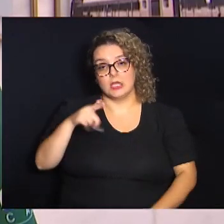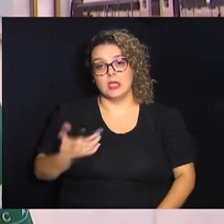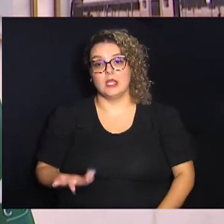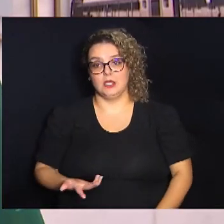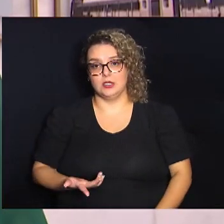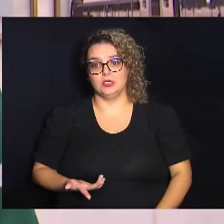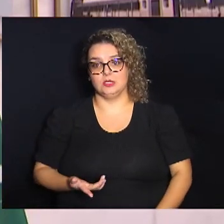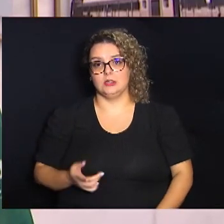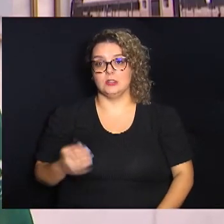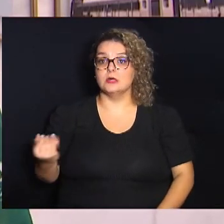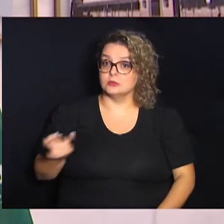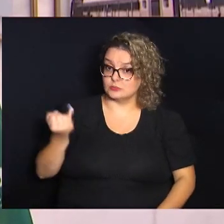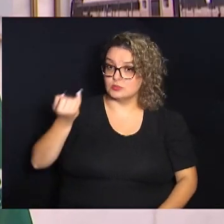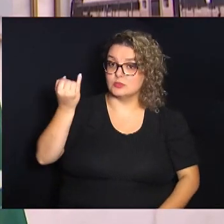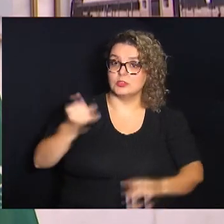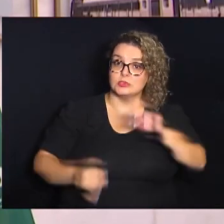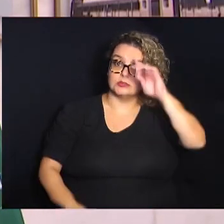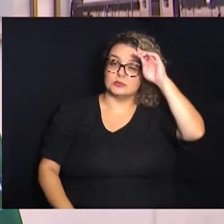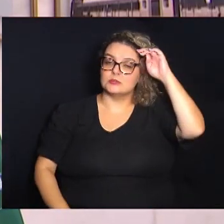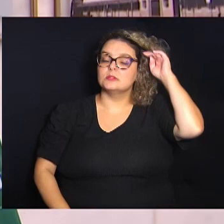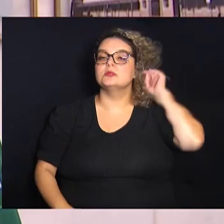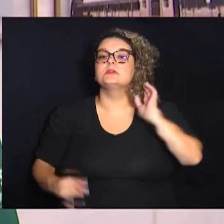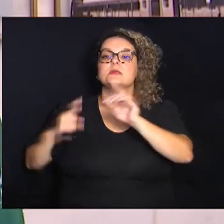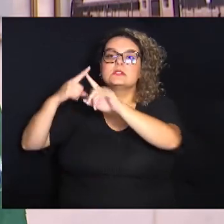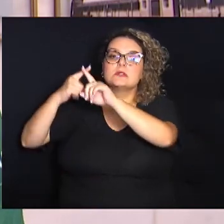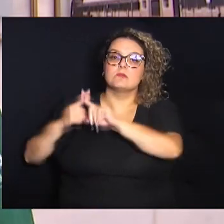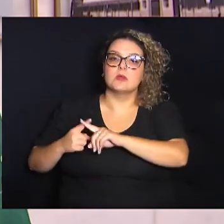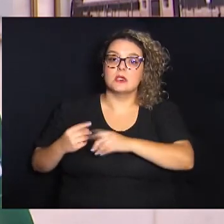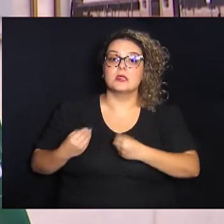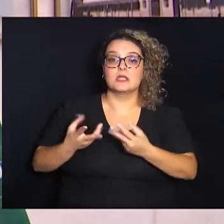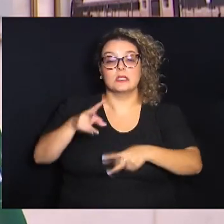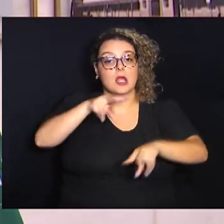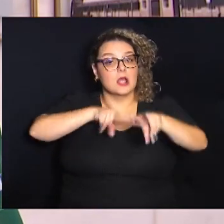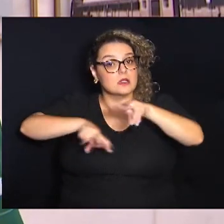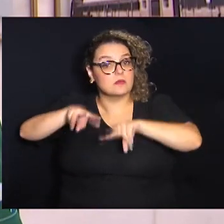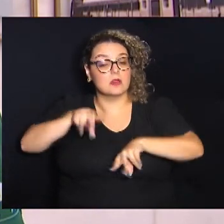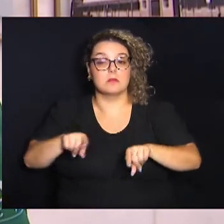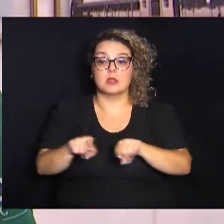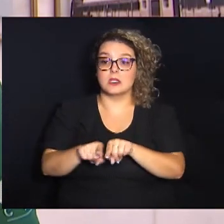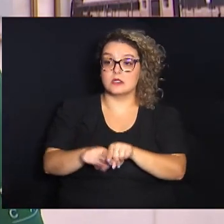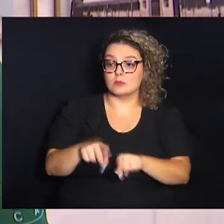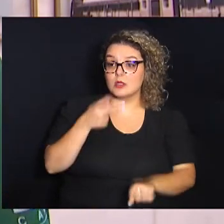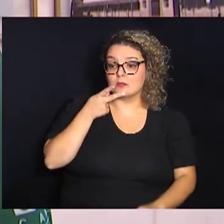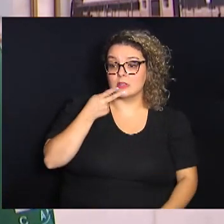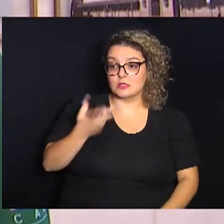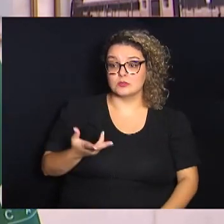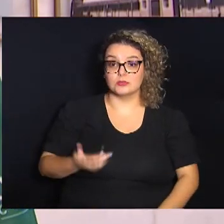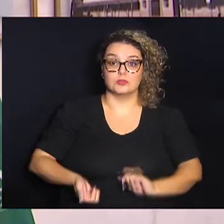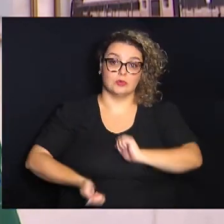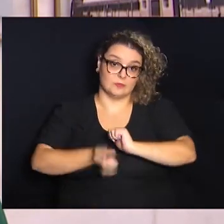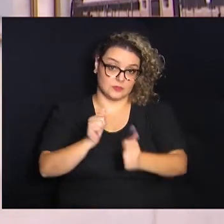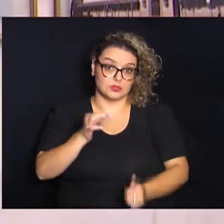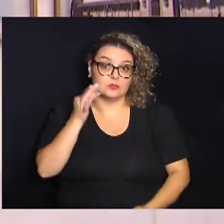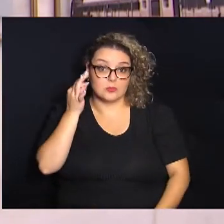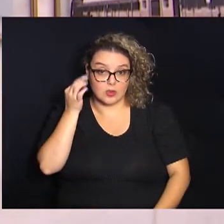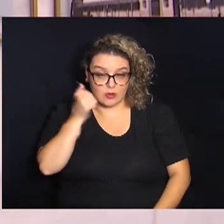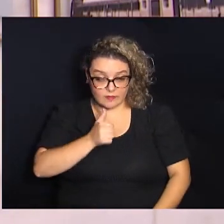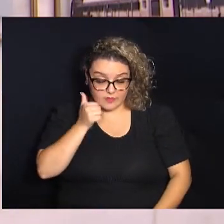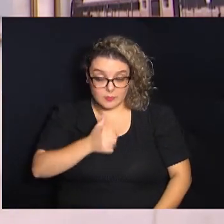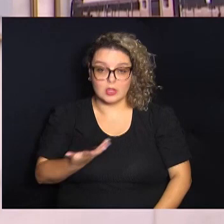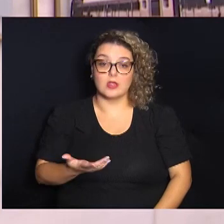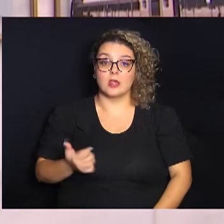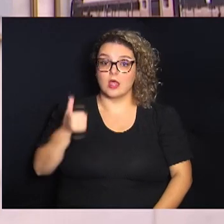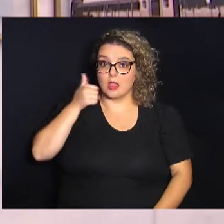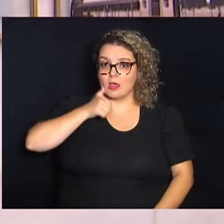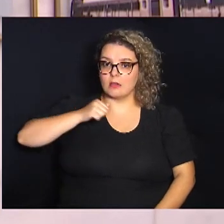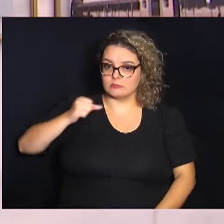a importância desse campeonato que traz essa visibilidade. Mas também falando da questão do futebol feminino, onde as mulheres empoderadas